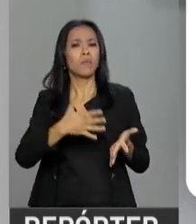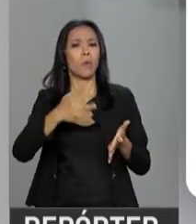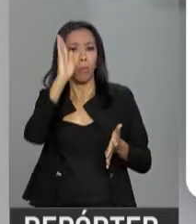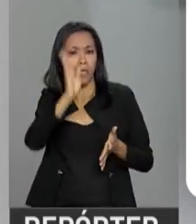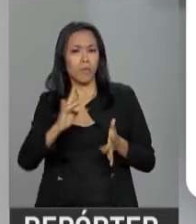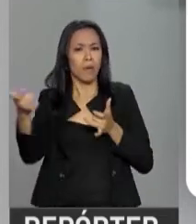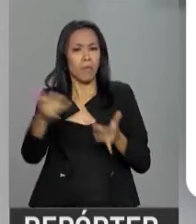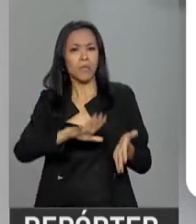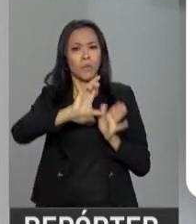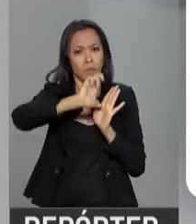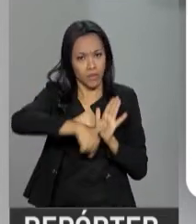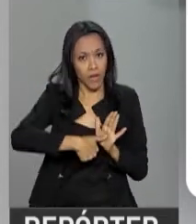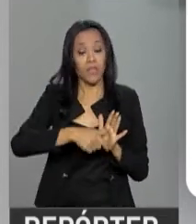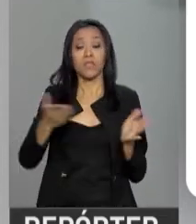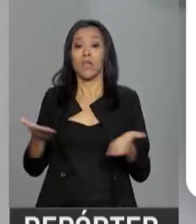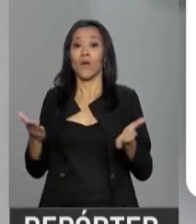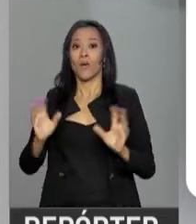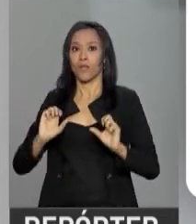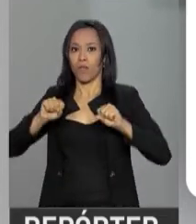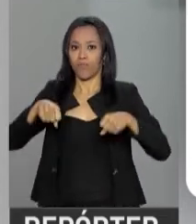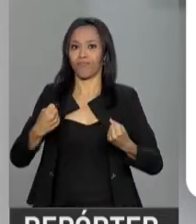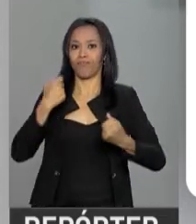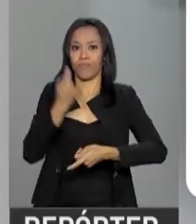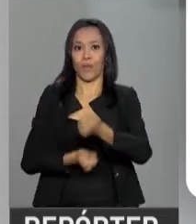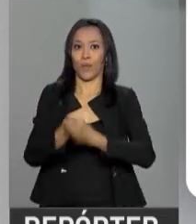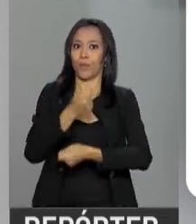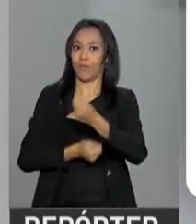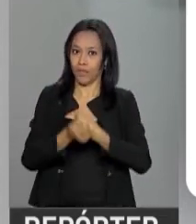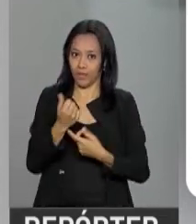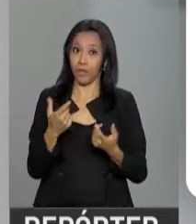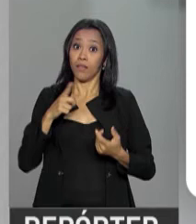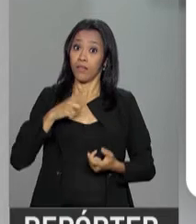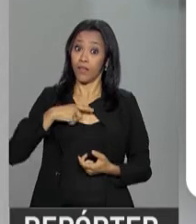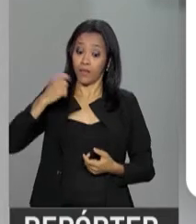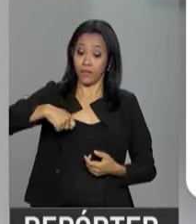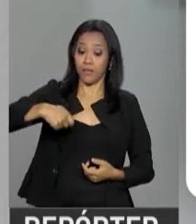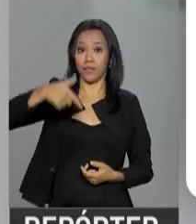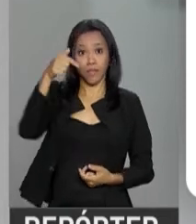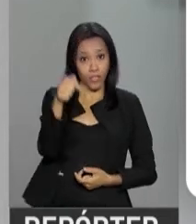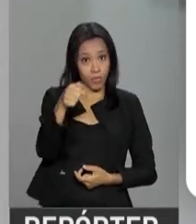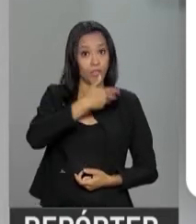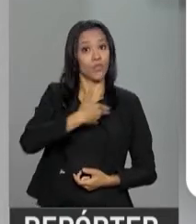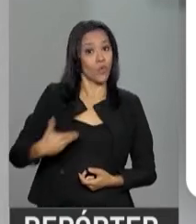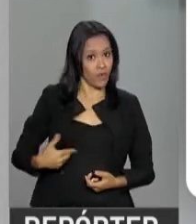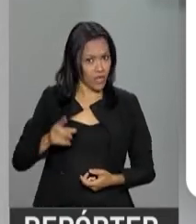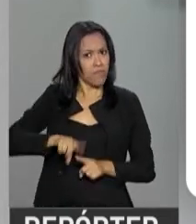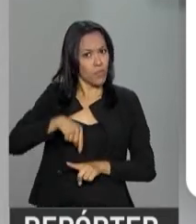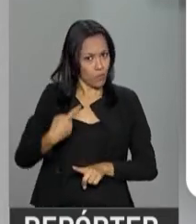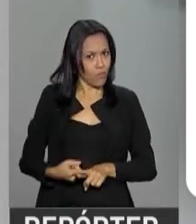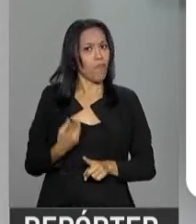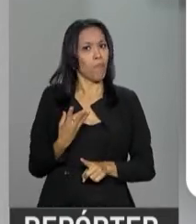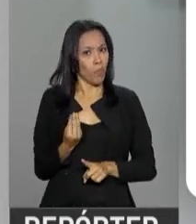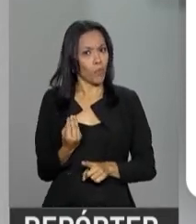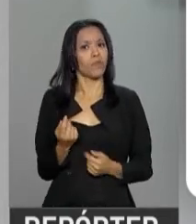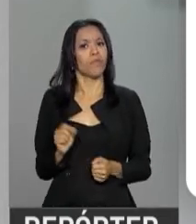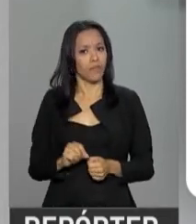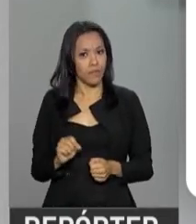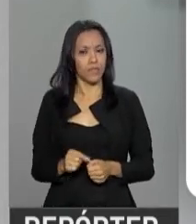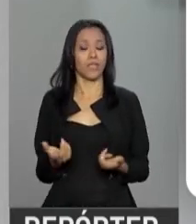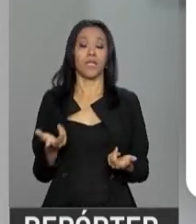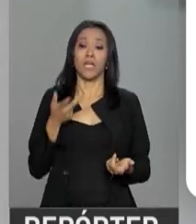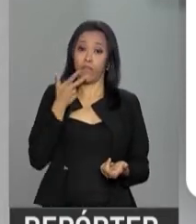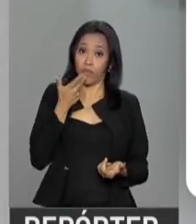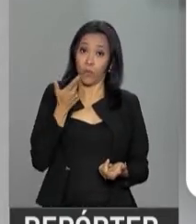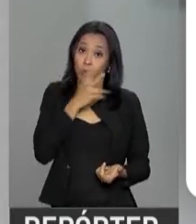confiar na economia o presidente ressaltou que tem ainda sete meses de governo e vai fazer muito mais e reforçou que